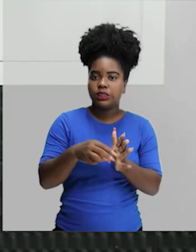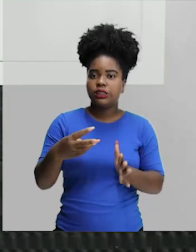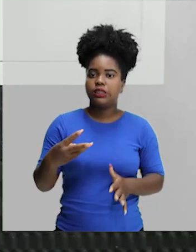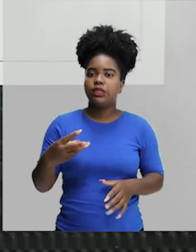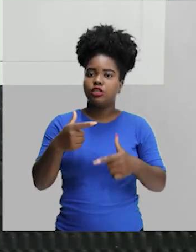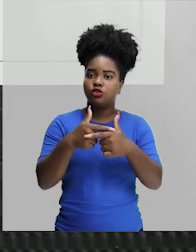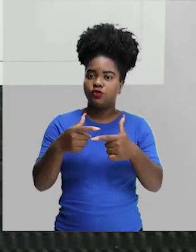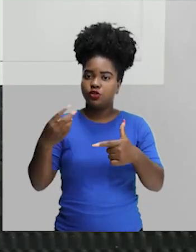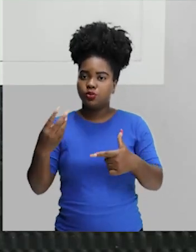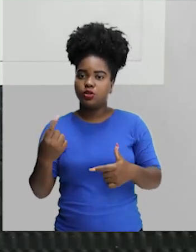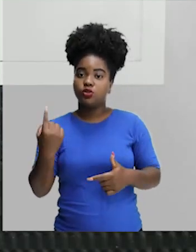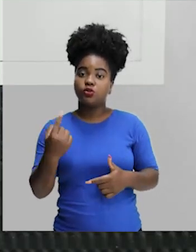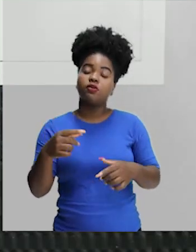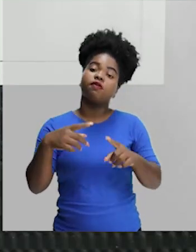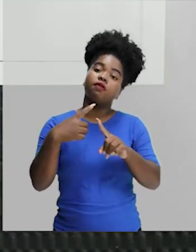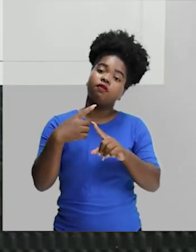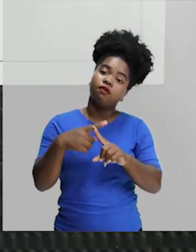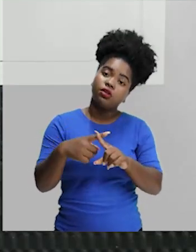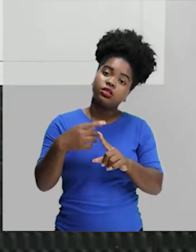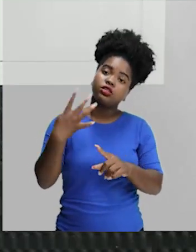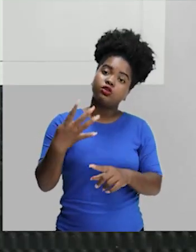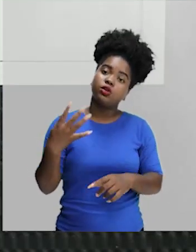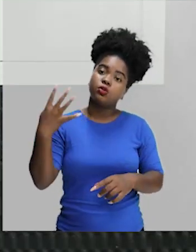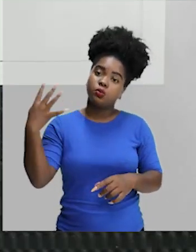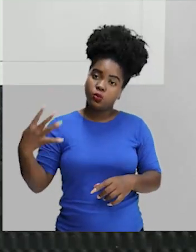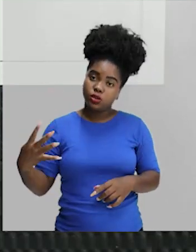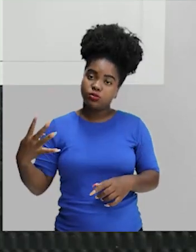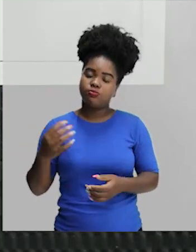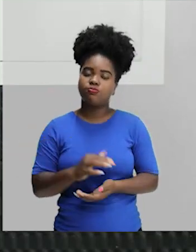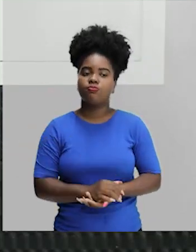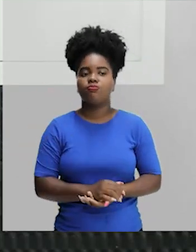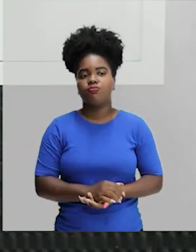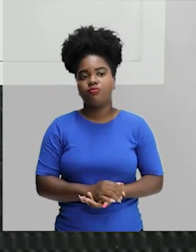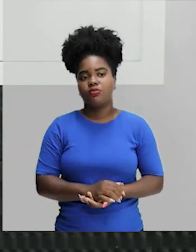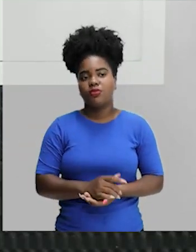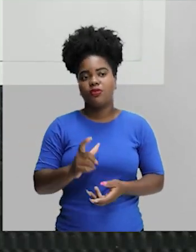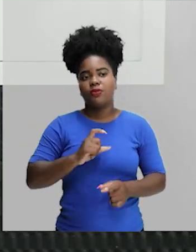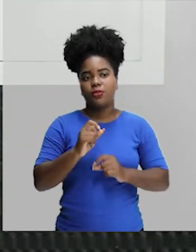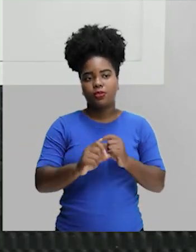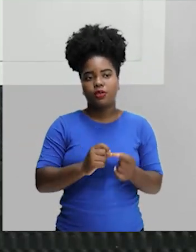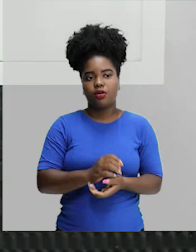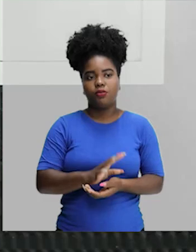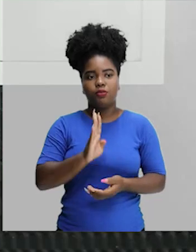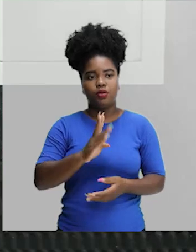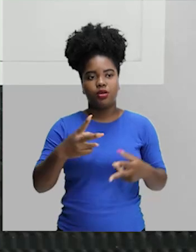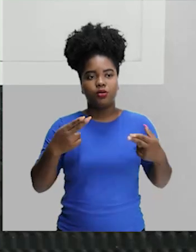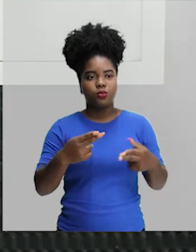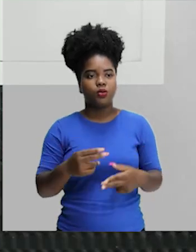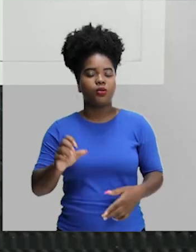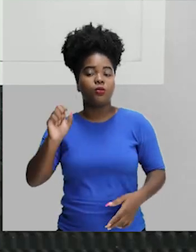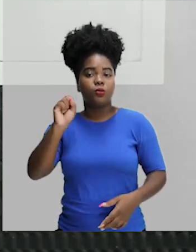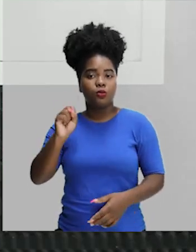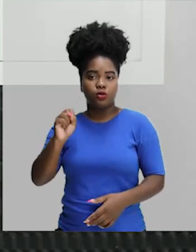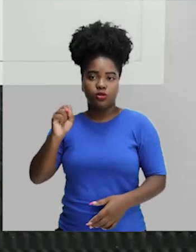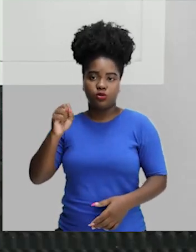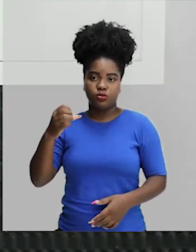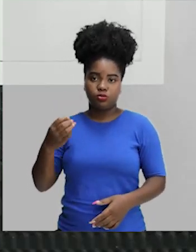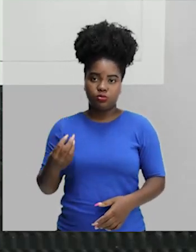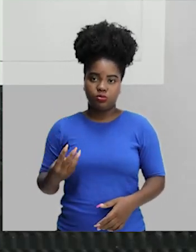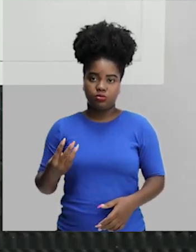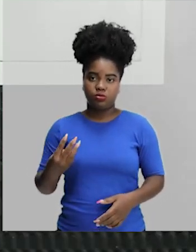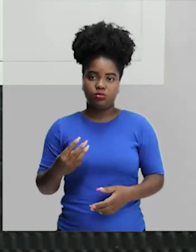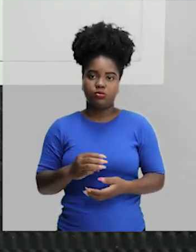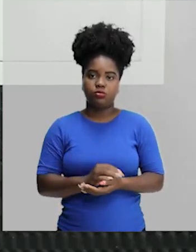3 dividido por 3 dá 1, vezes 4 dá 4. Então, você vai ter B igual a 8/3.